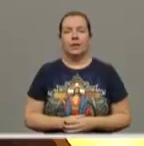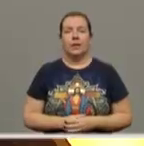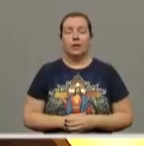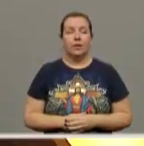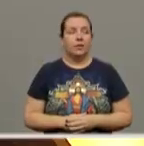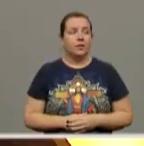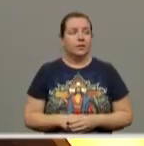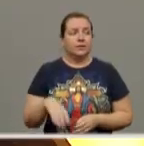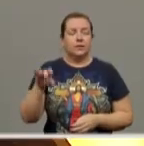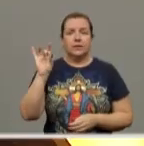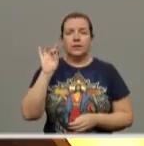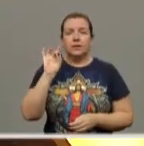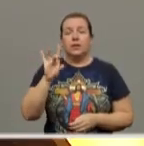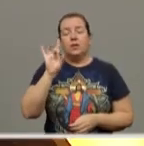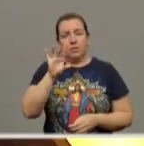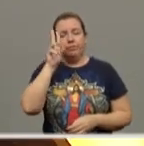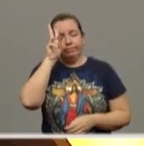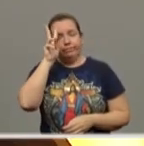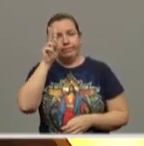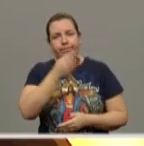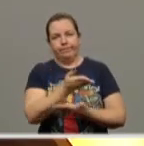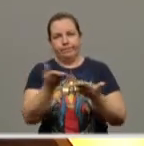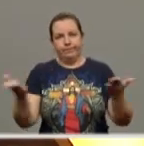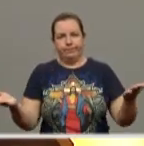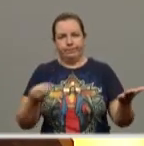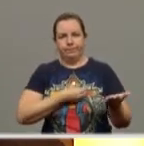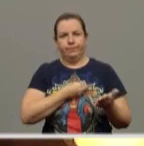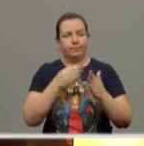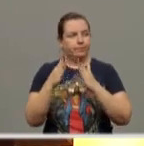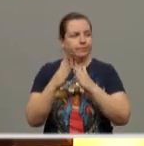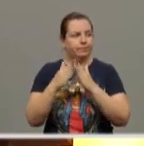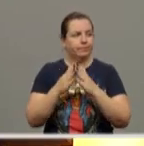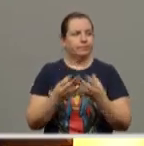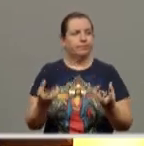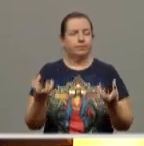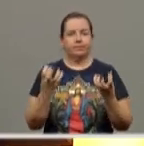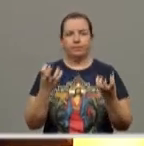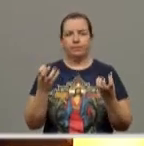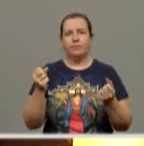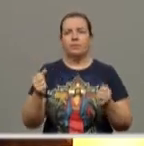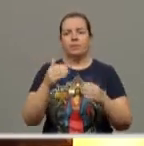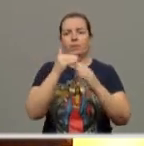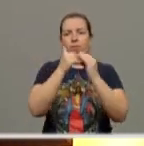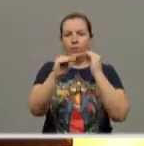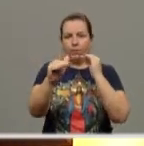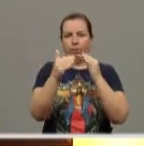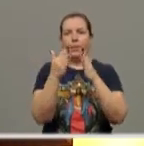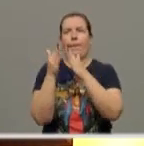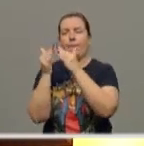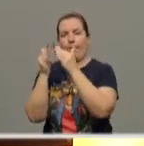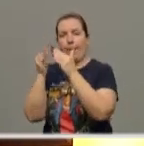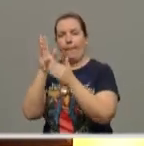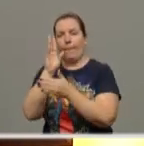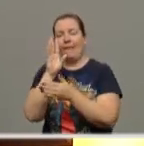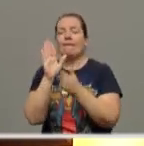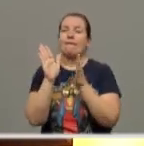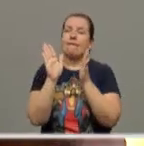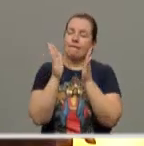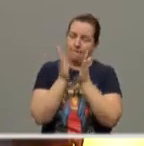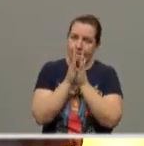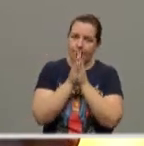Só lembrando, aquele que está em casa, né, que quiser mandar o seu pedido de oração, pode enviar pelos